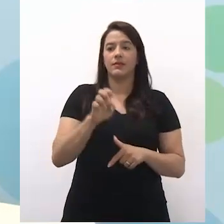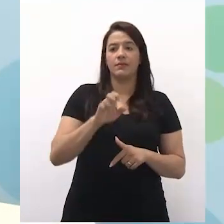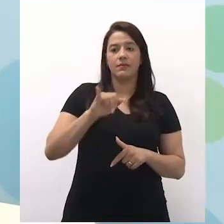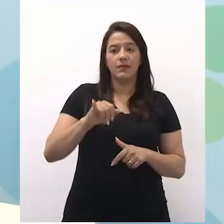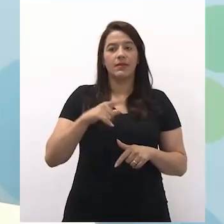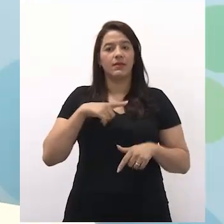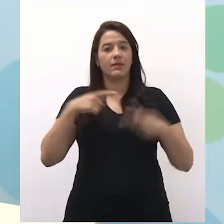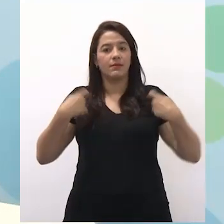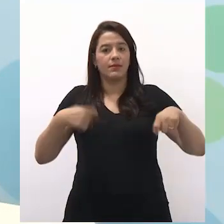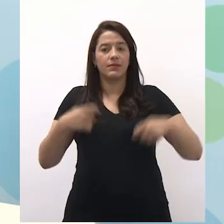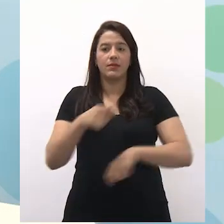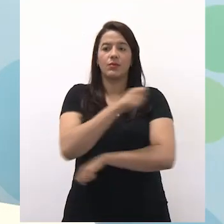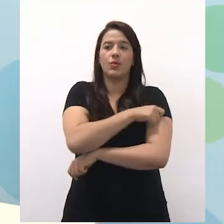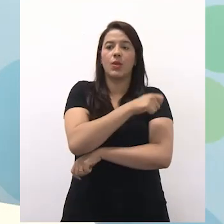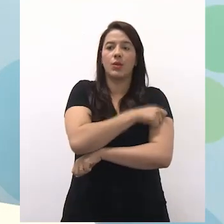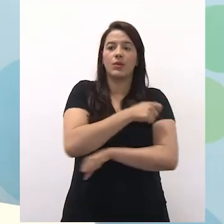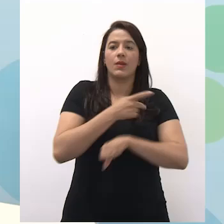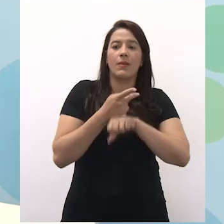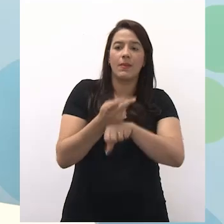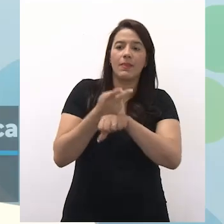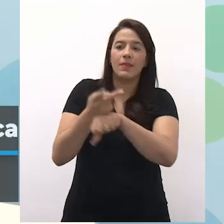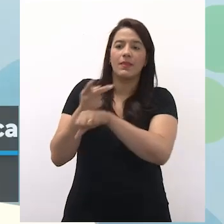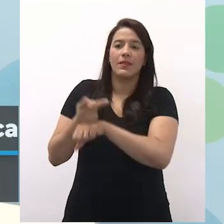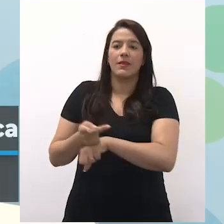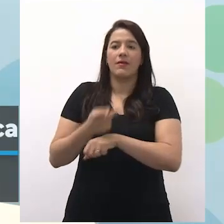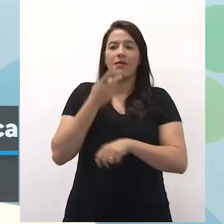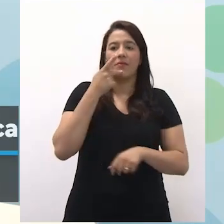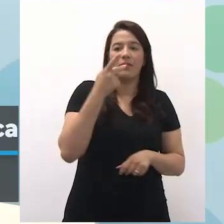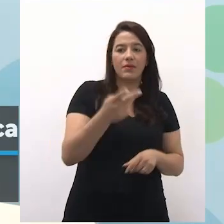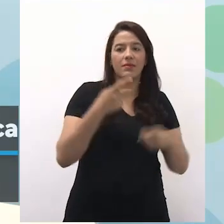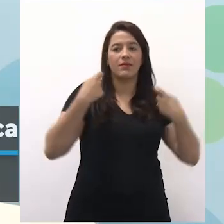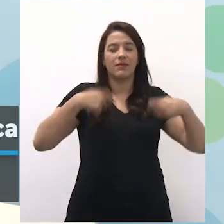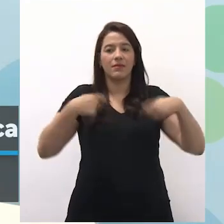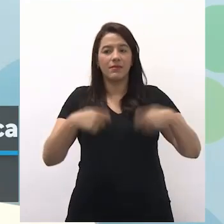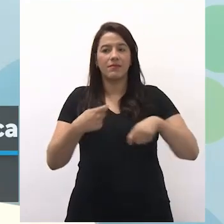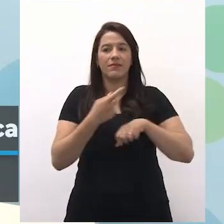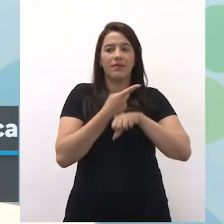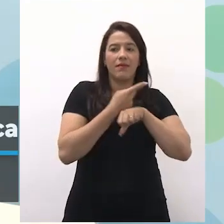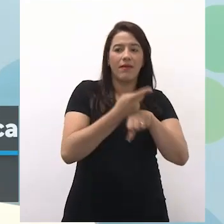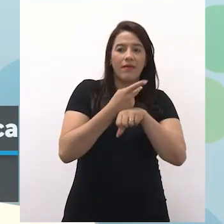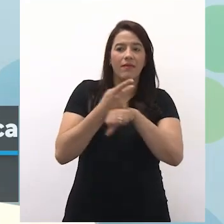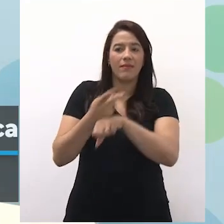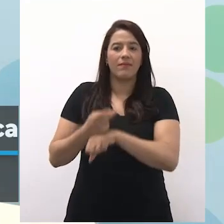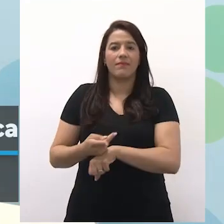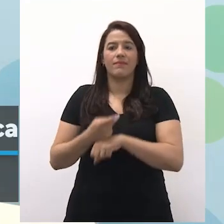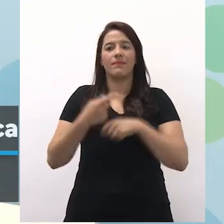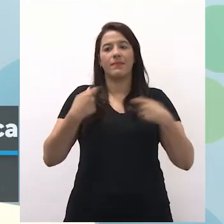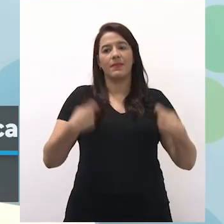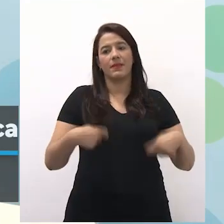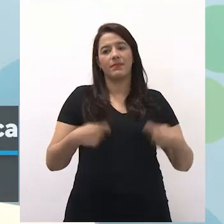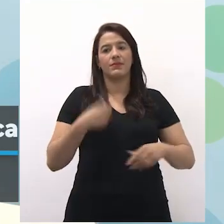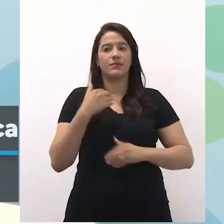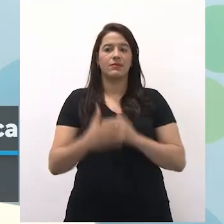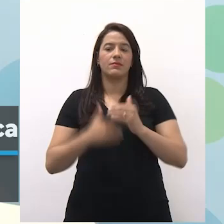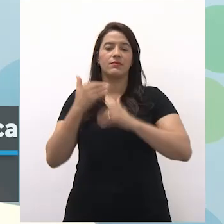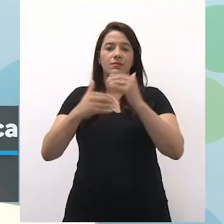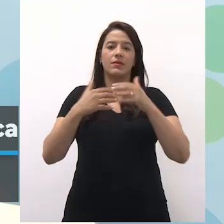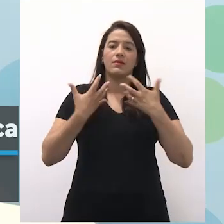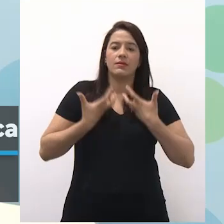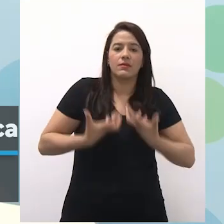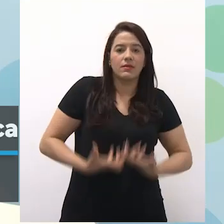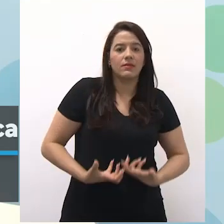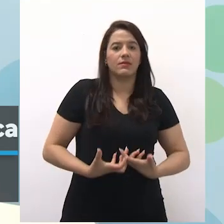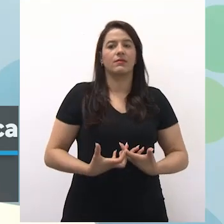atrás sempre dos alunos. Ela fala, vocês ficam falando lá toda hora que a gente tem que buscar, mas faz parte do processo, sim, né? sim, é cansativo,